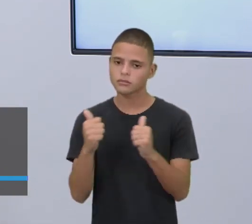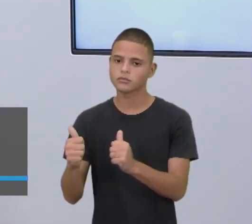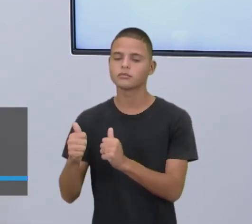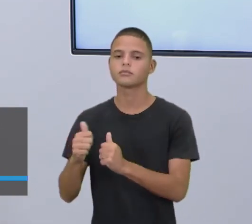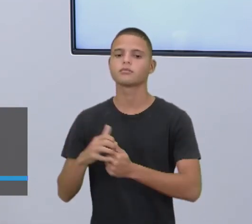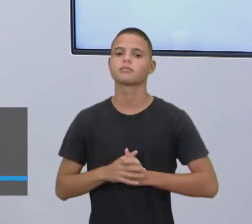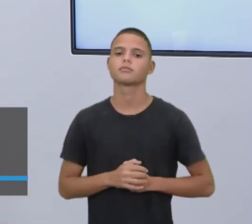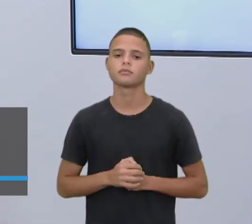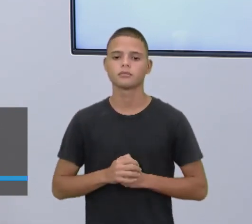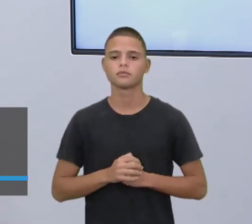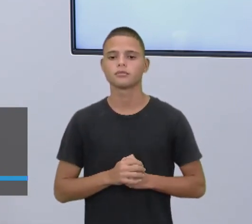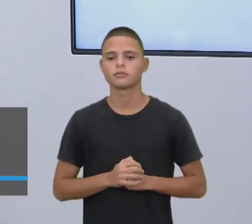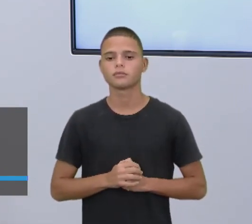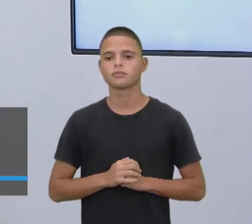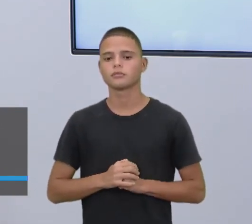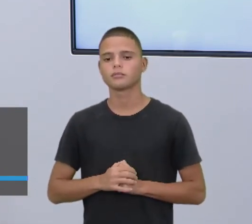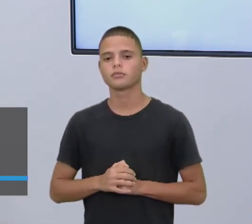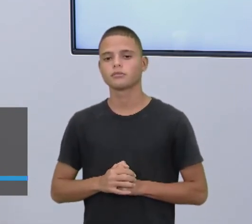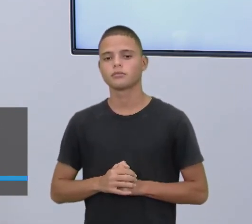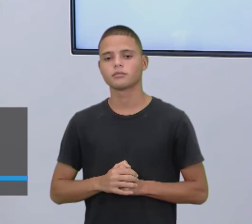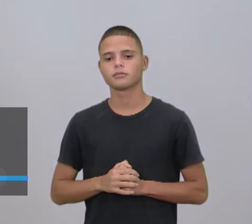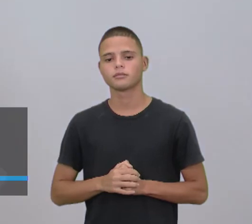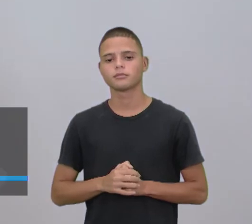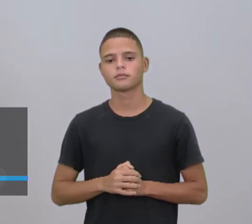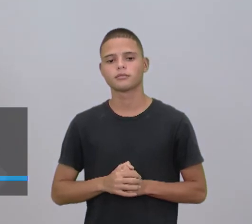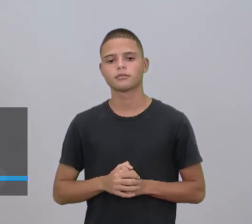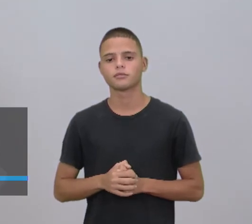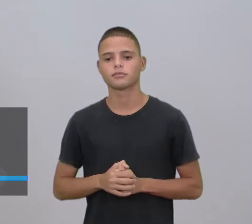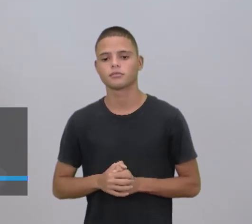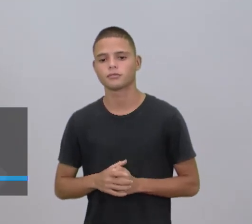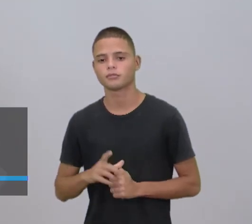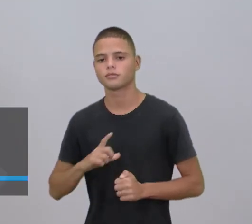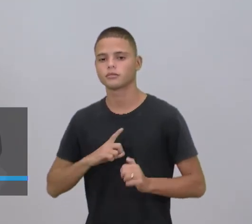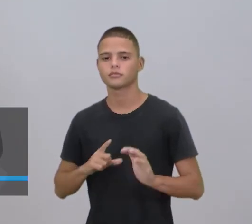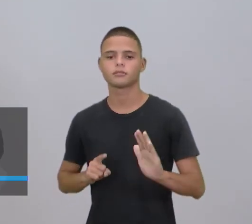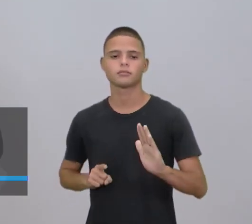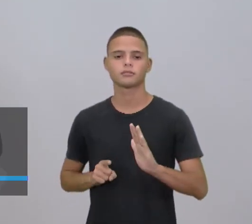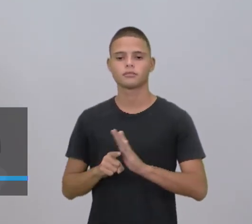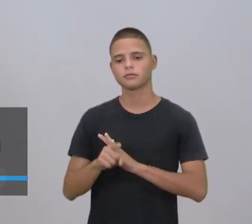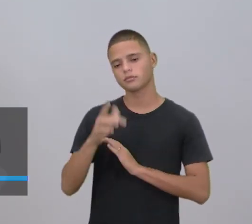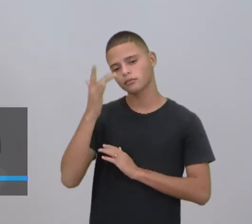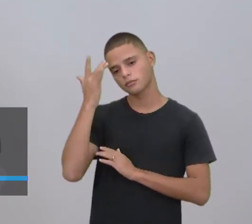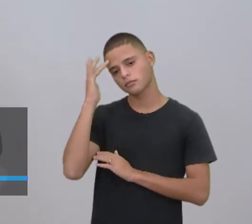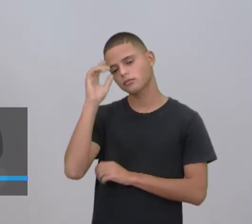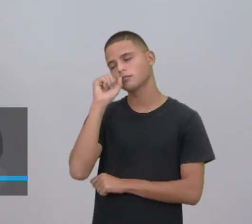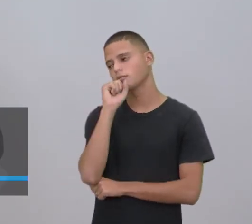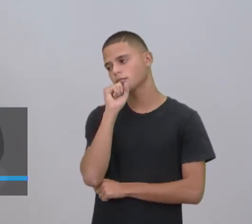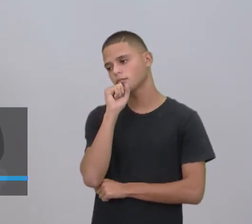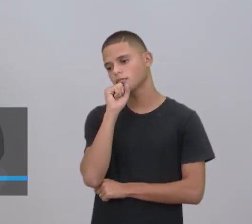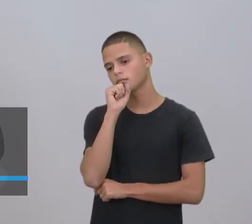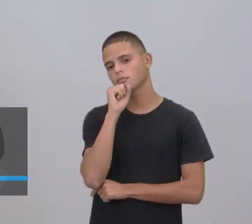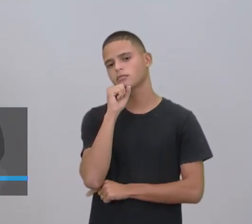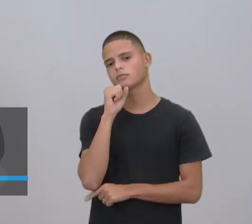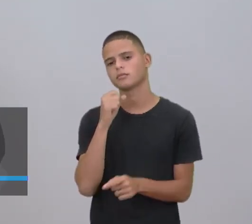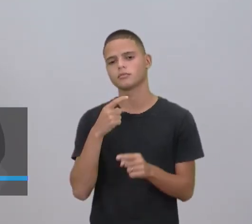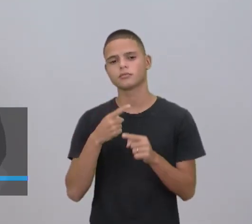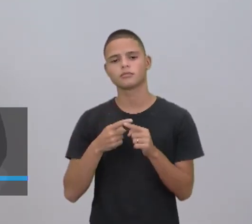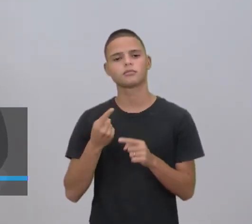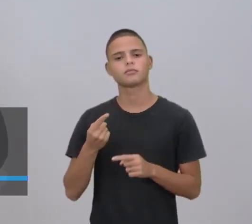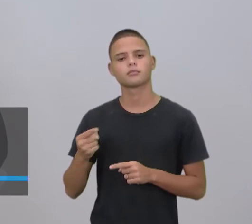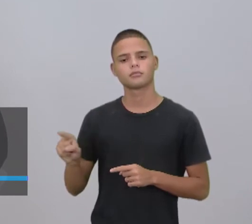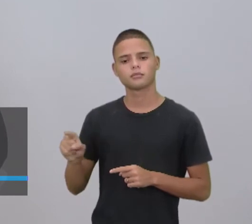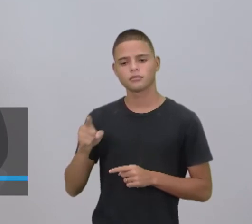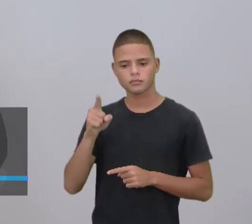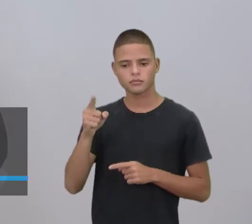combustíveis renováveis. Essa é a ideia. Isso, tem uma pergunta para você, não sei se... Porque essa última parte